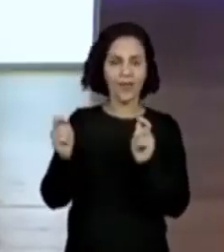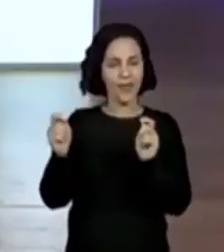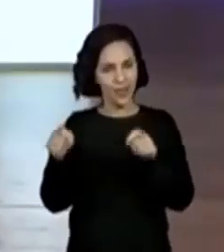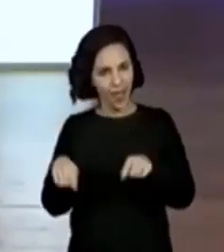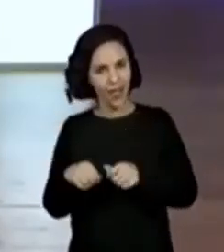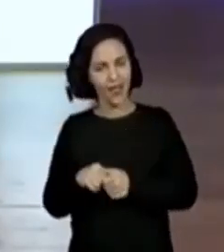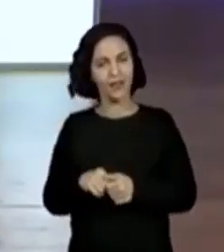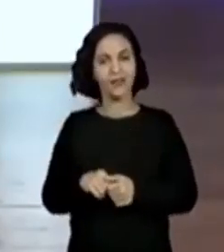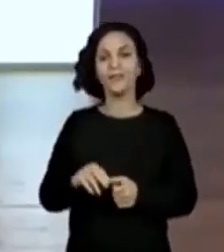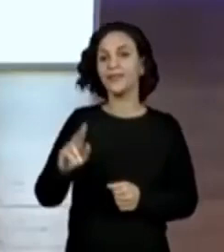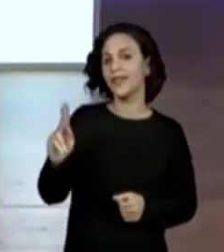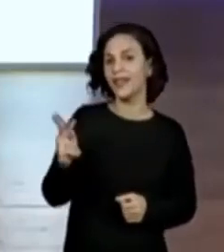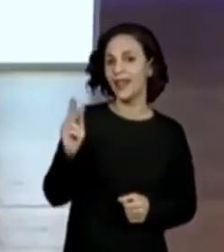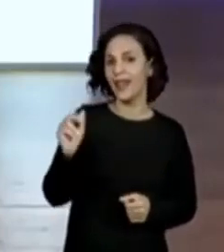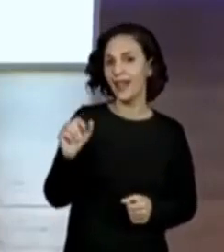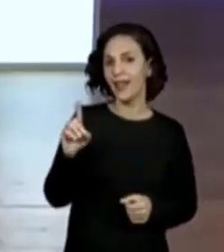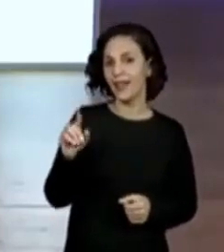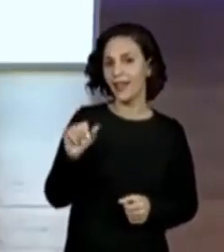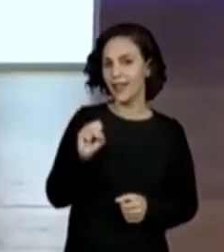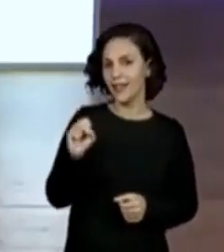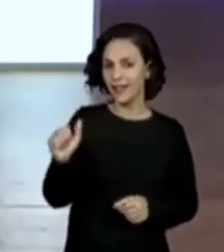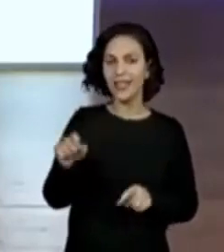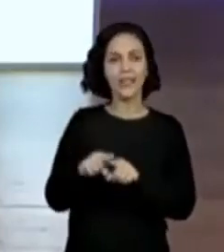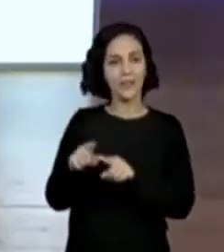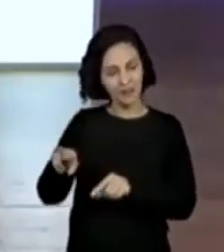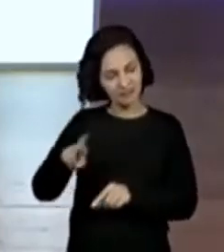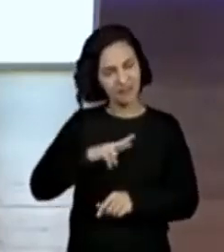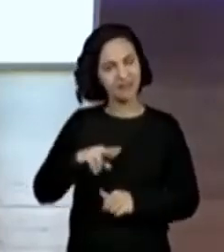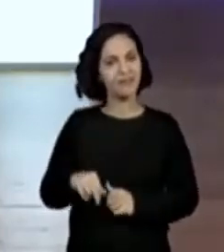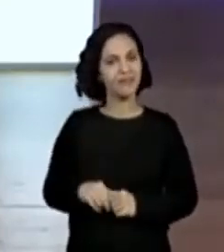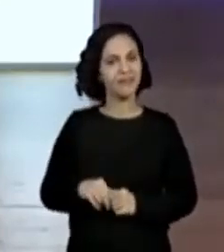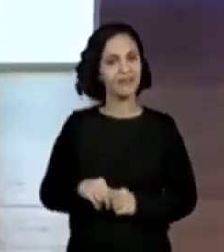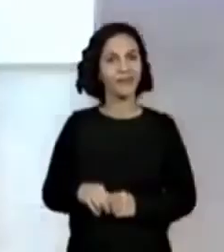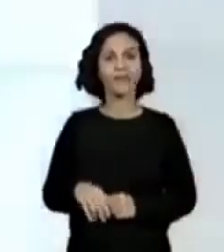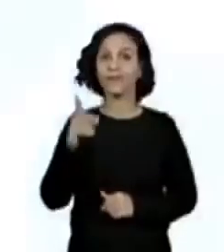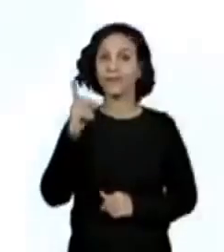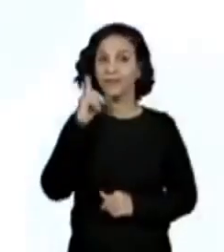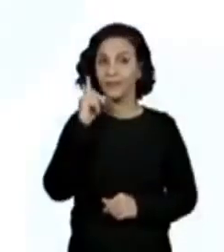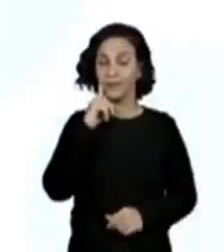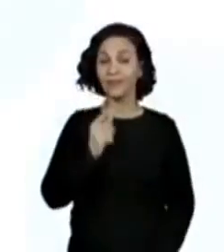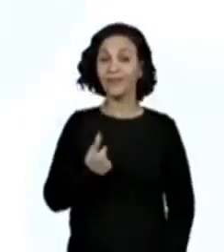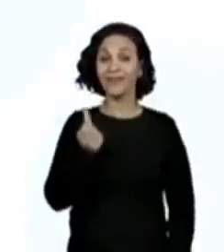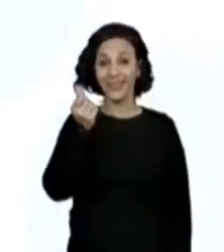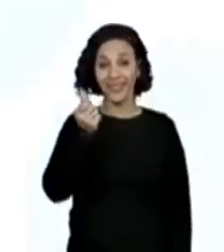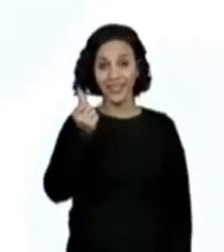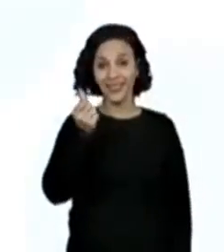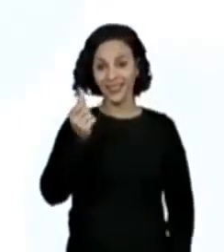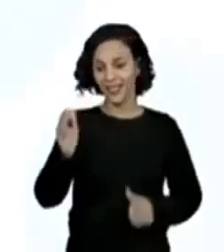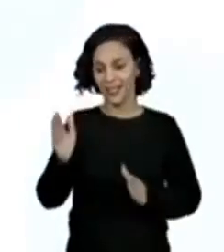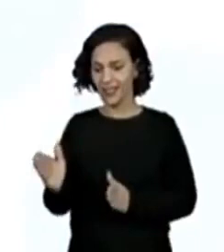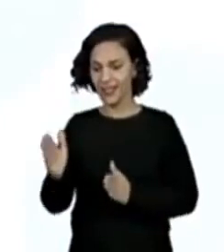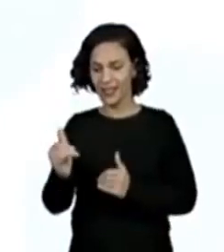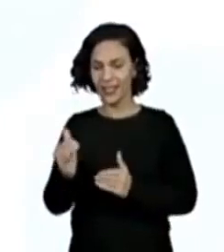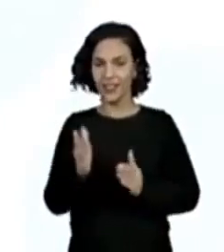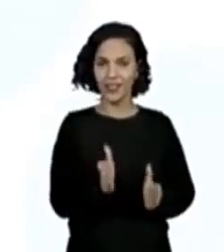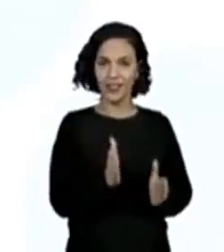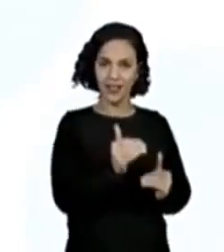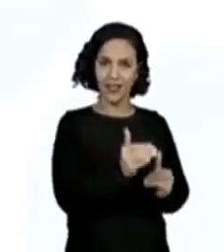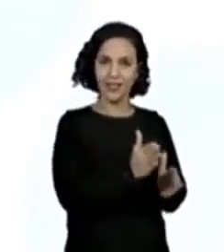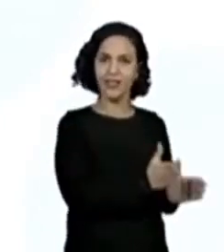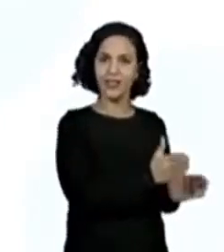a Radassa. Isso aí. Então a gente tem 6 embalagens